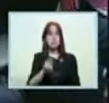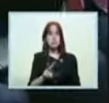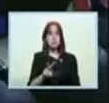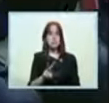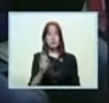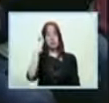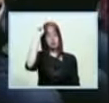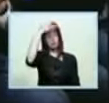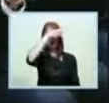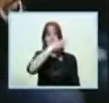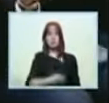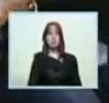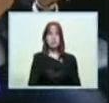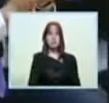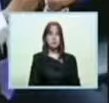da Venezuela.